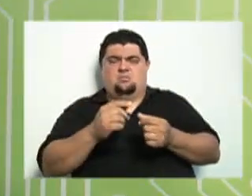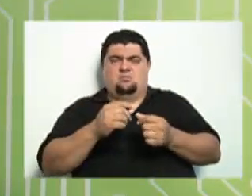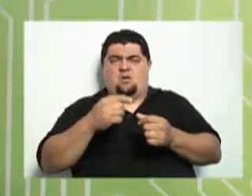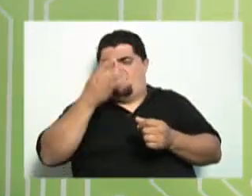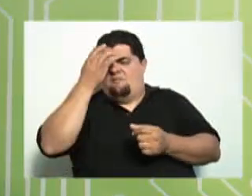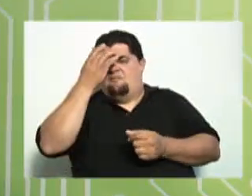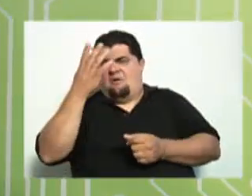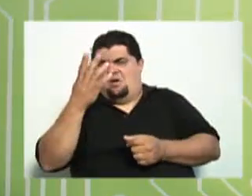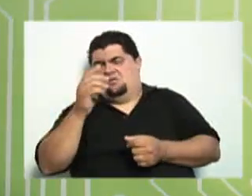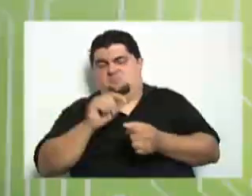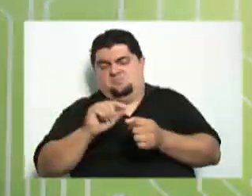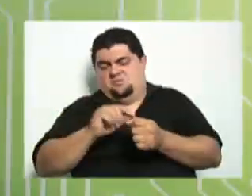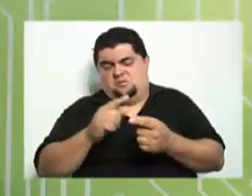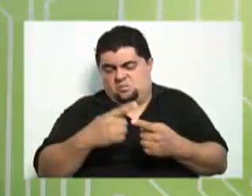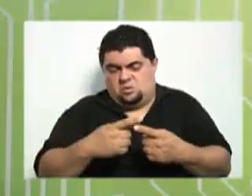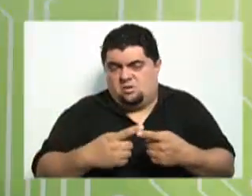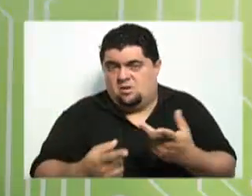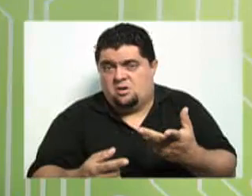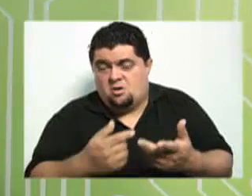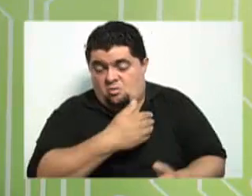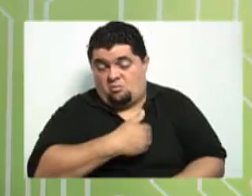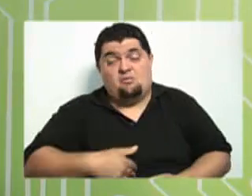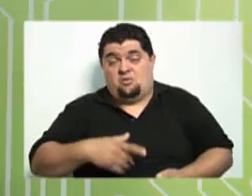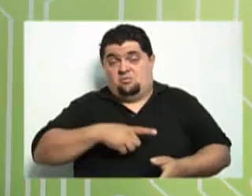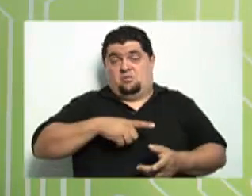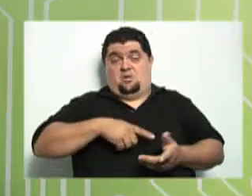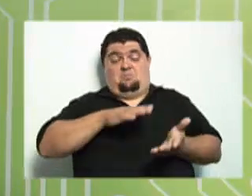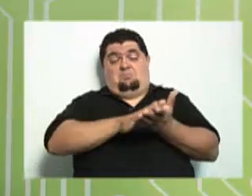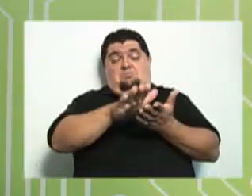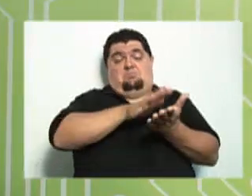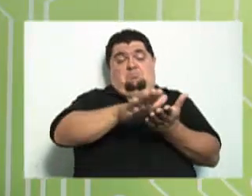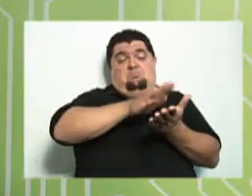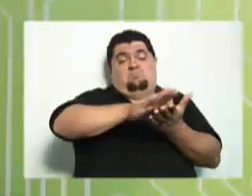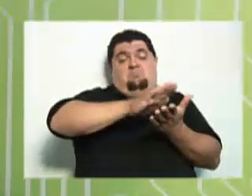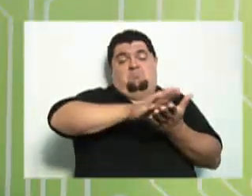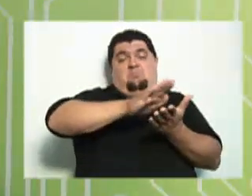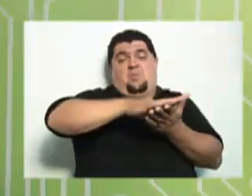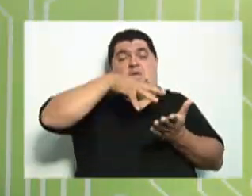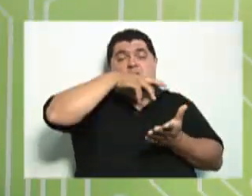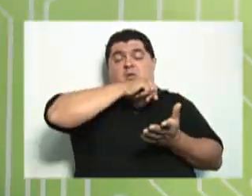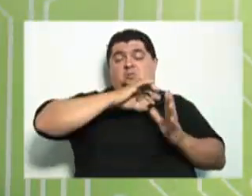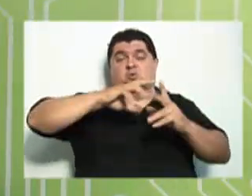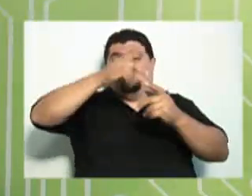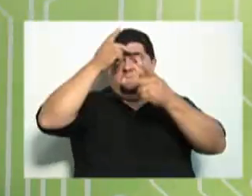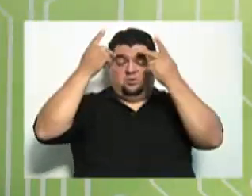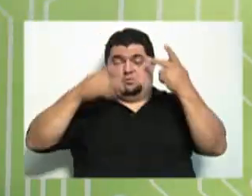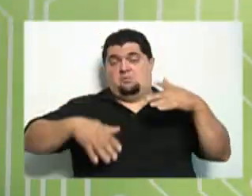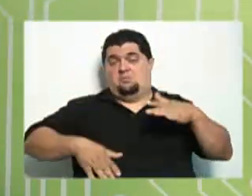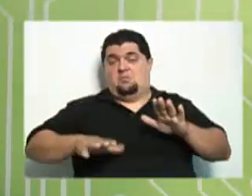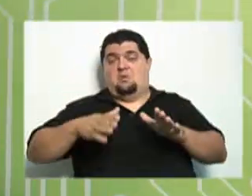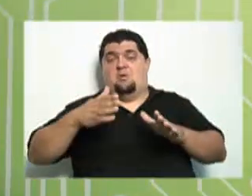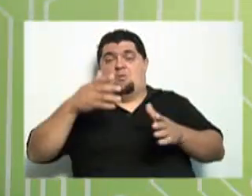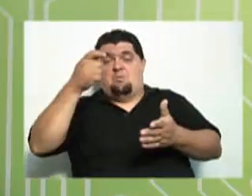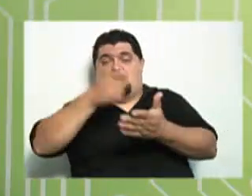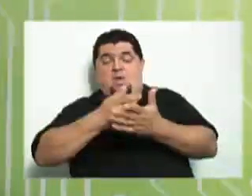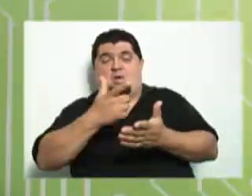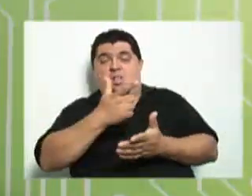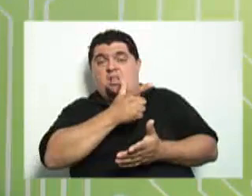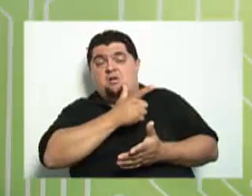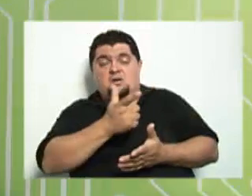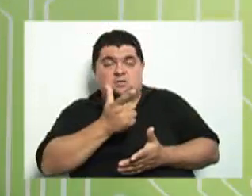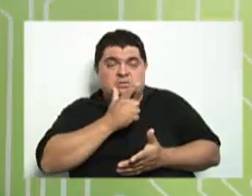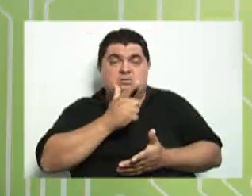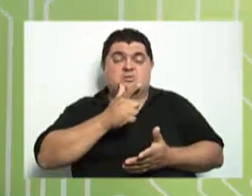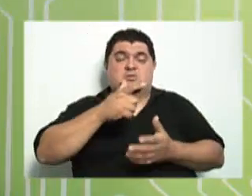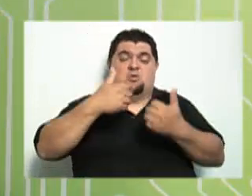fácil para o Estado, porque o governo tem a máquina que faz dinheiro, dinheiro que você tem no bolso, que você paga o seu lanche, o transporte, dinheiro